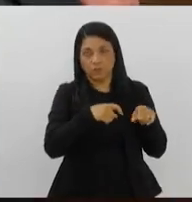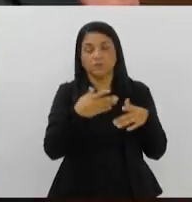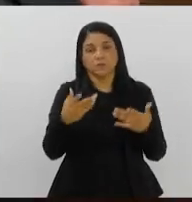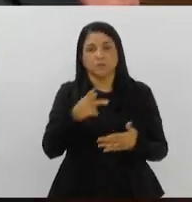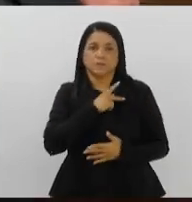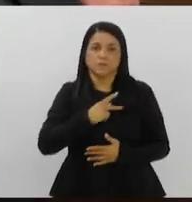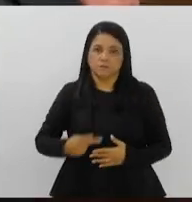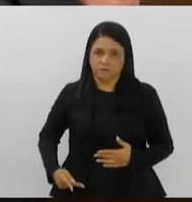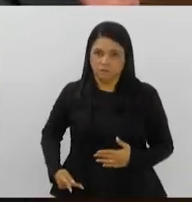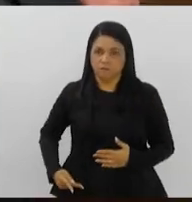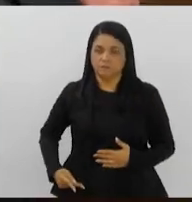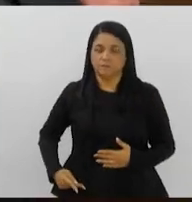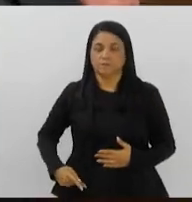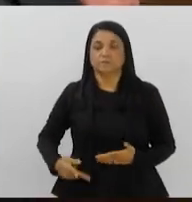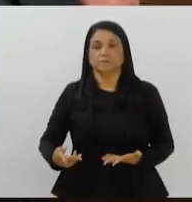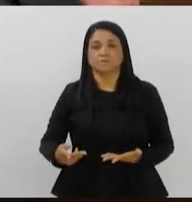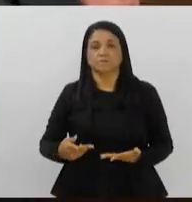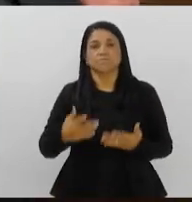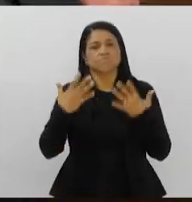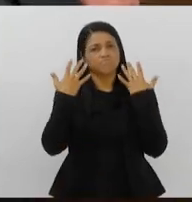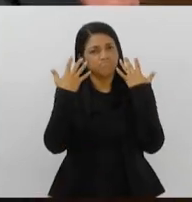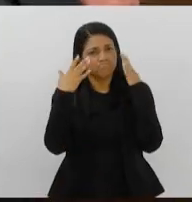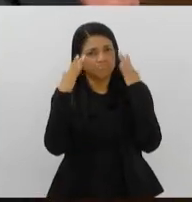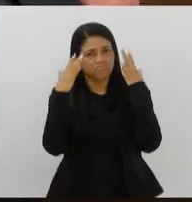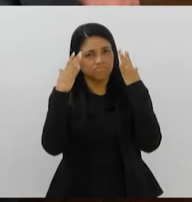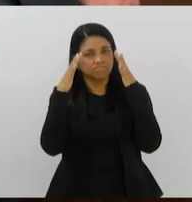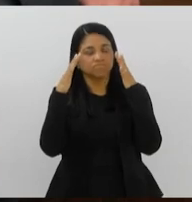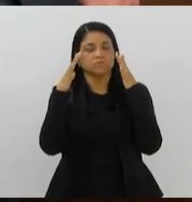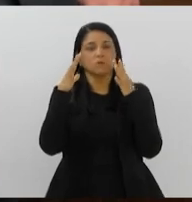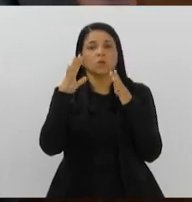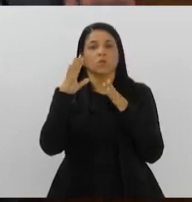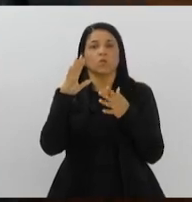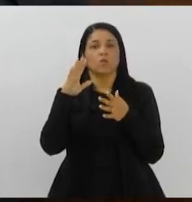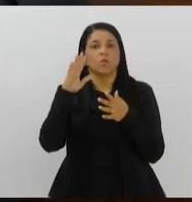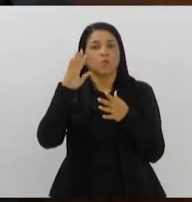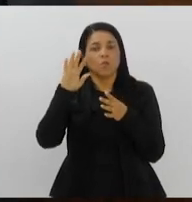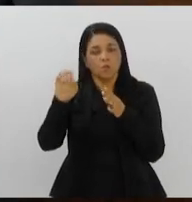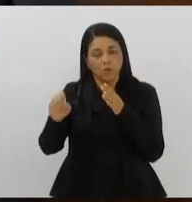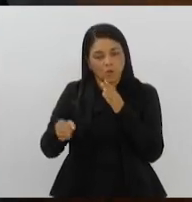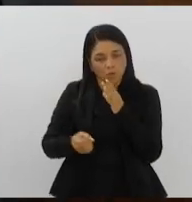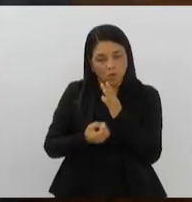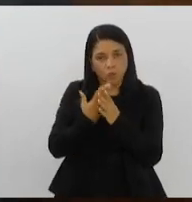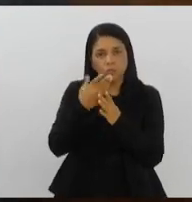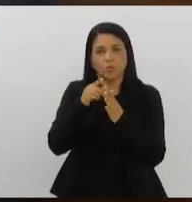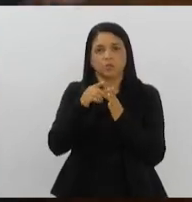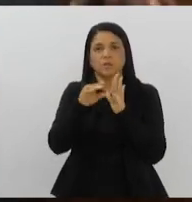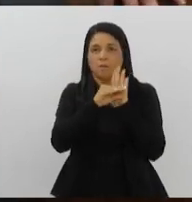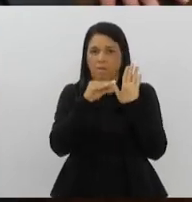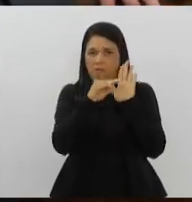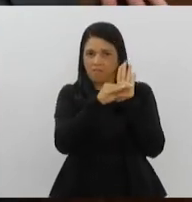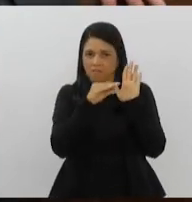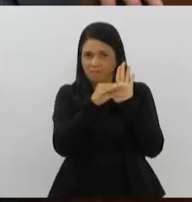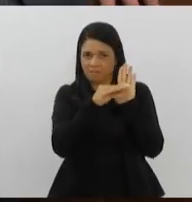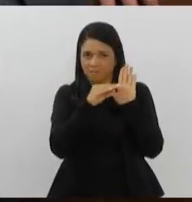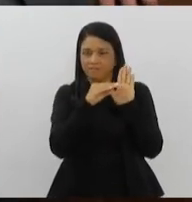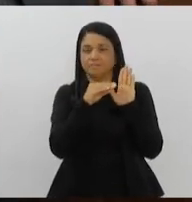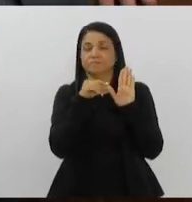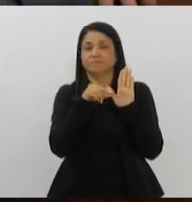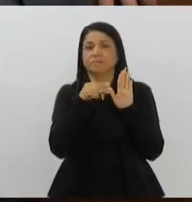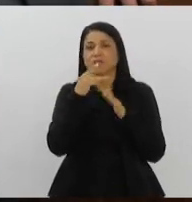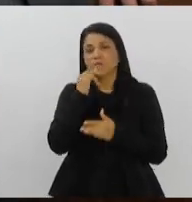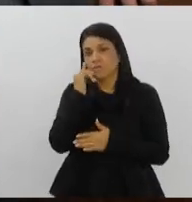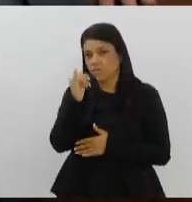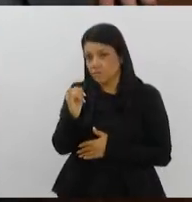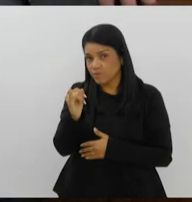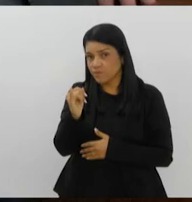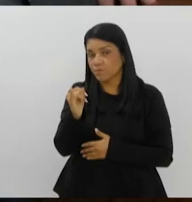Presidente, eu quero parabenizar aqui o autor dessa emenda aí e dizer para a senhora que